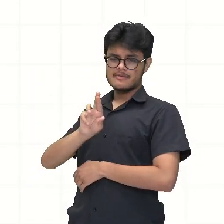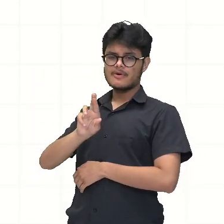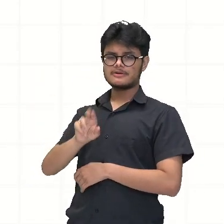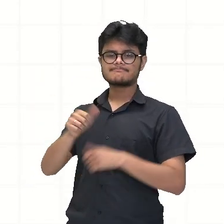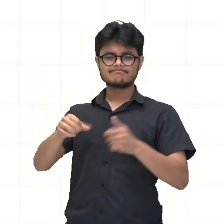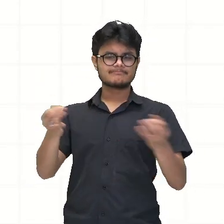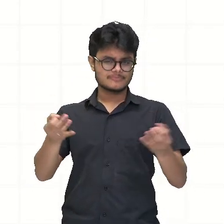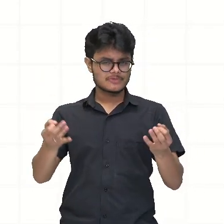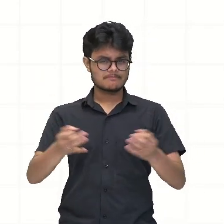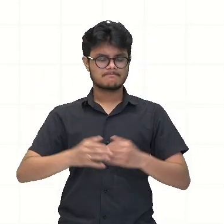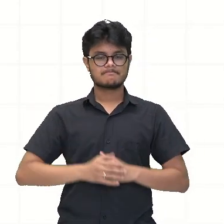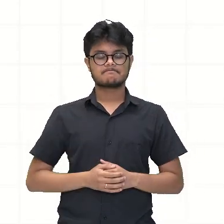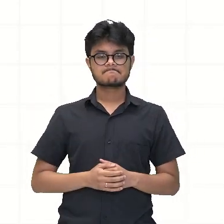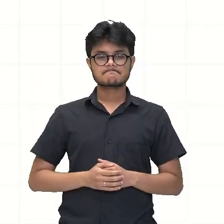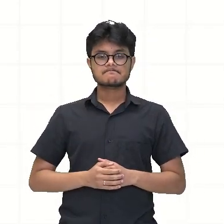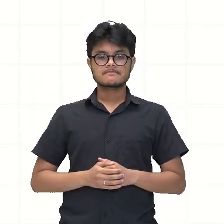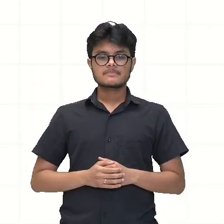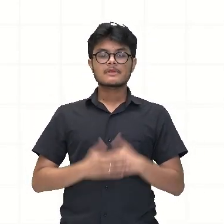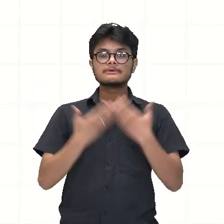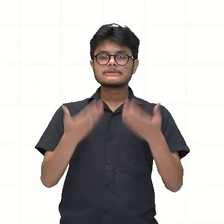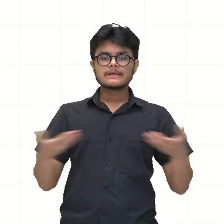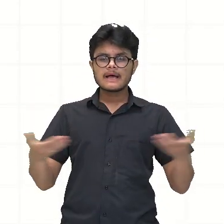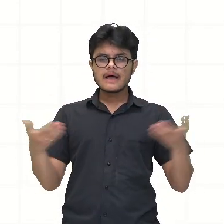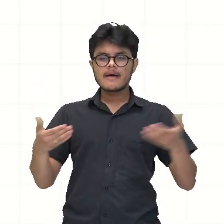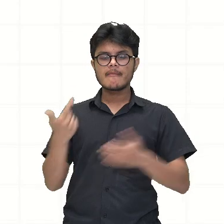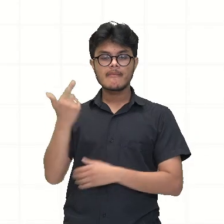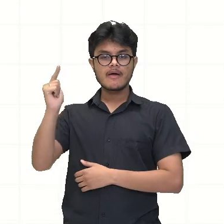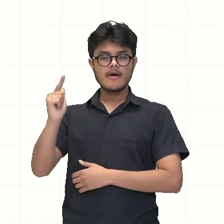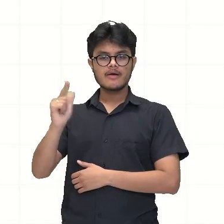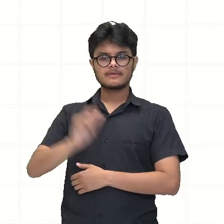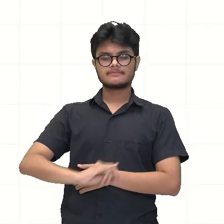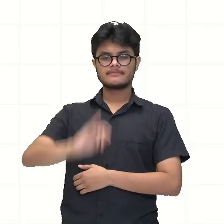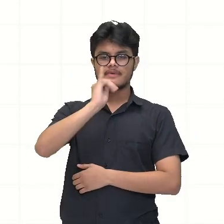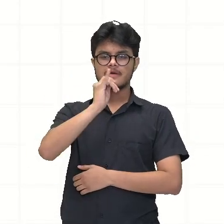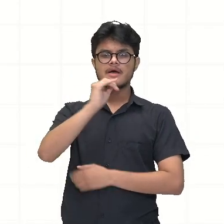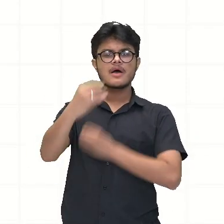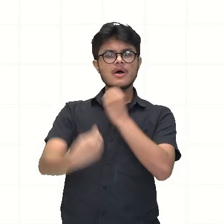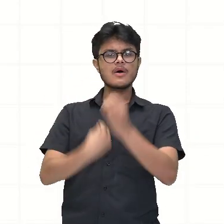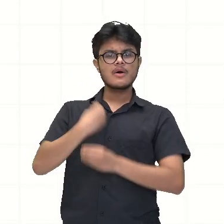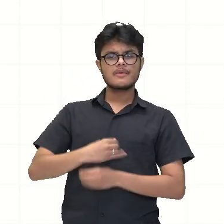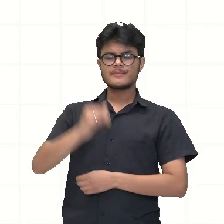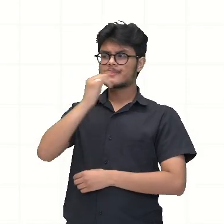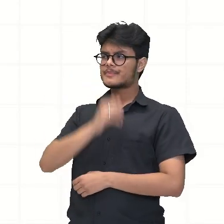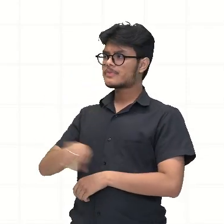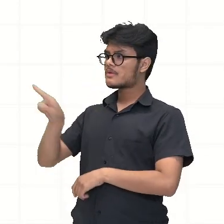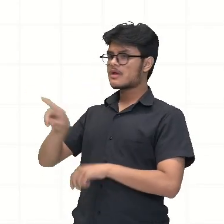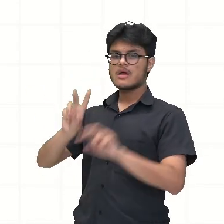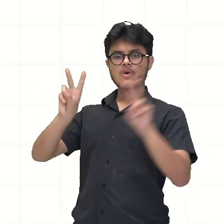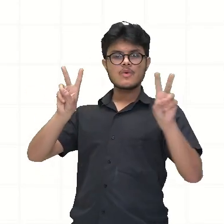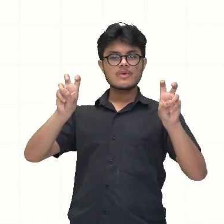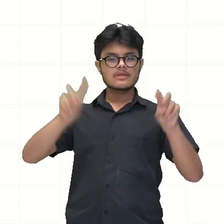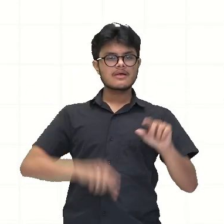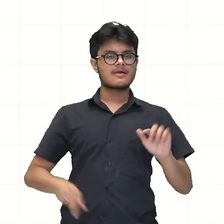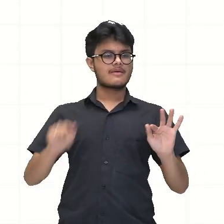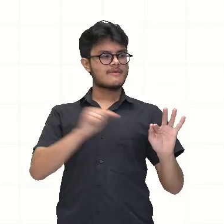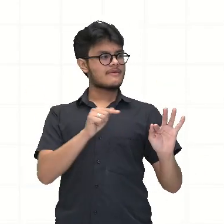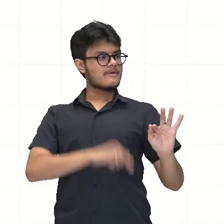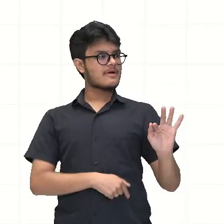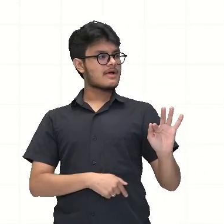mais formalmente. Agora a gente vai ver outra aplicação envolvendo aí função, tá